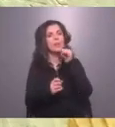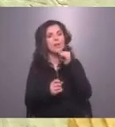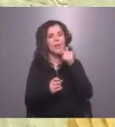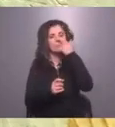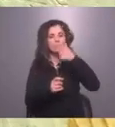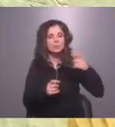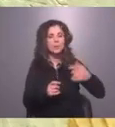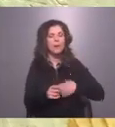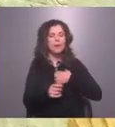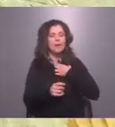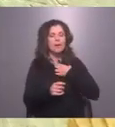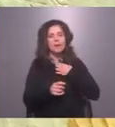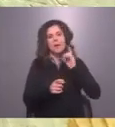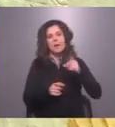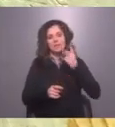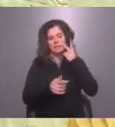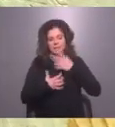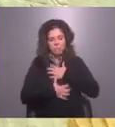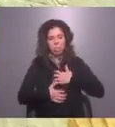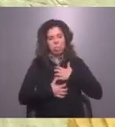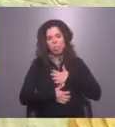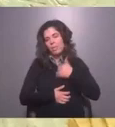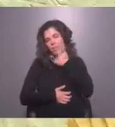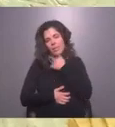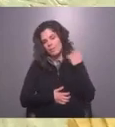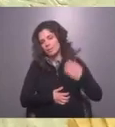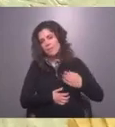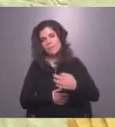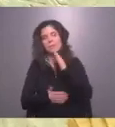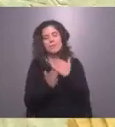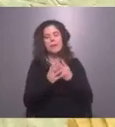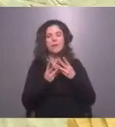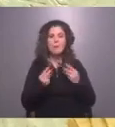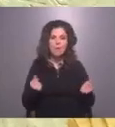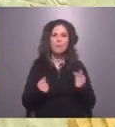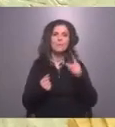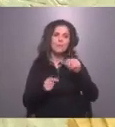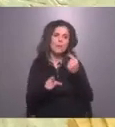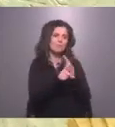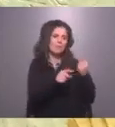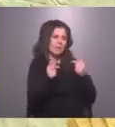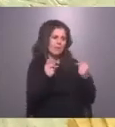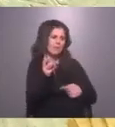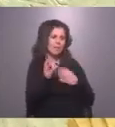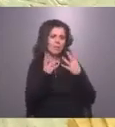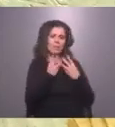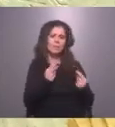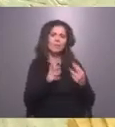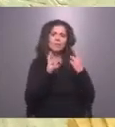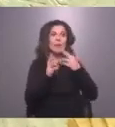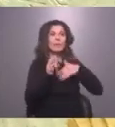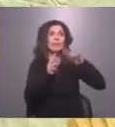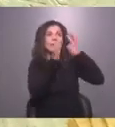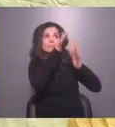os que vivem ainda nas trevas desta vida mortal. Concedei benigno que, livres de todos os males, alcancemos um dia os